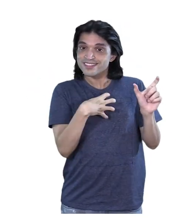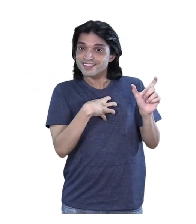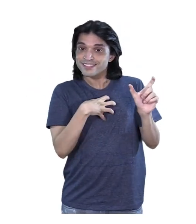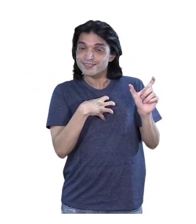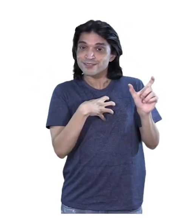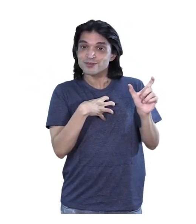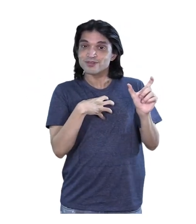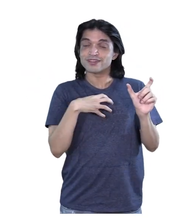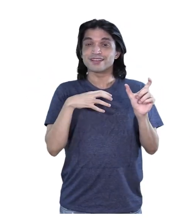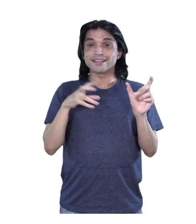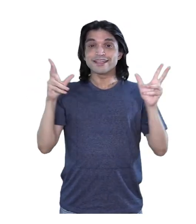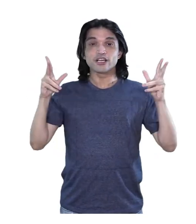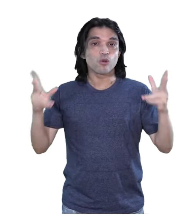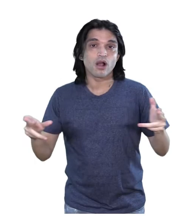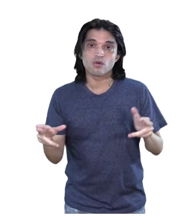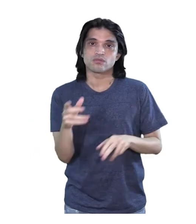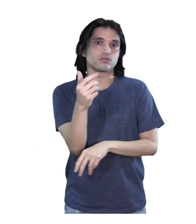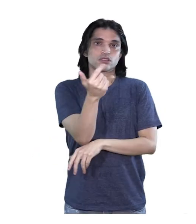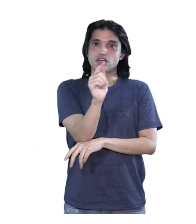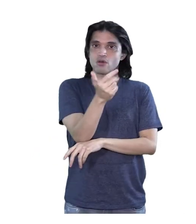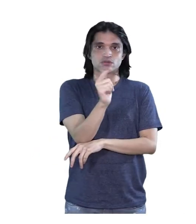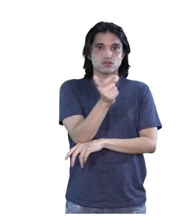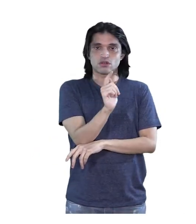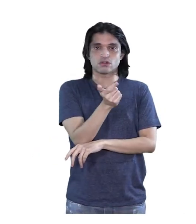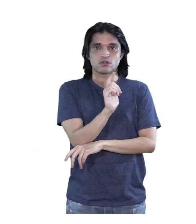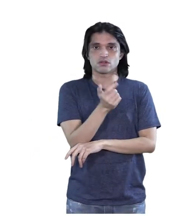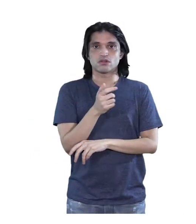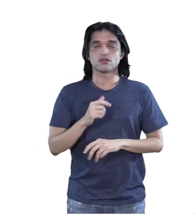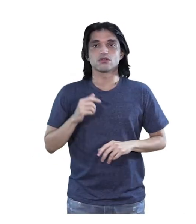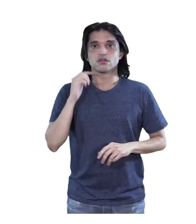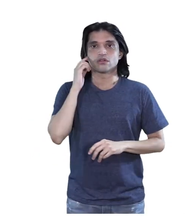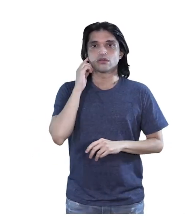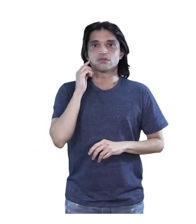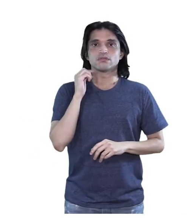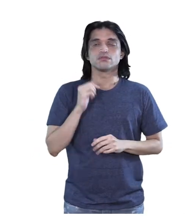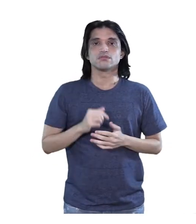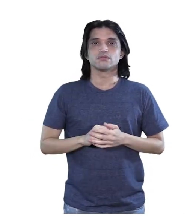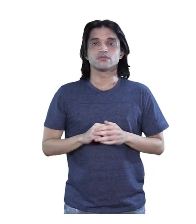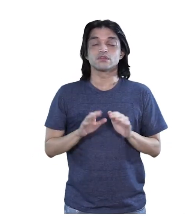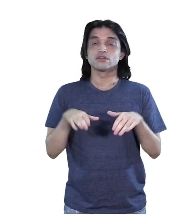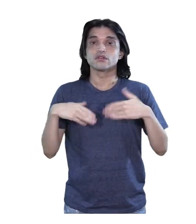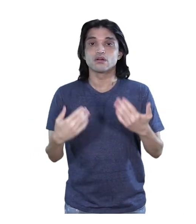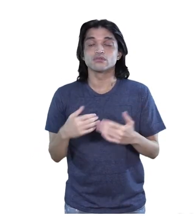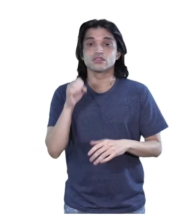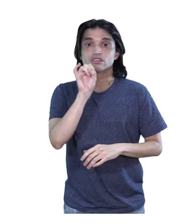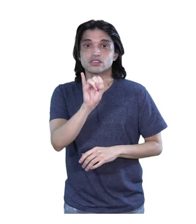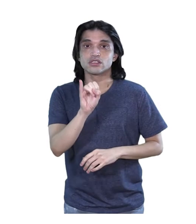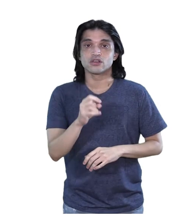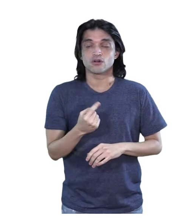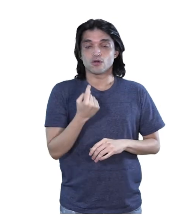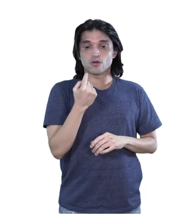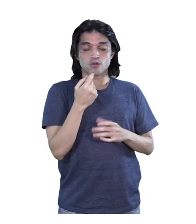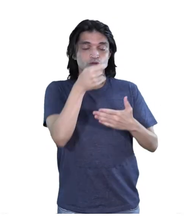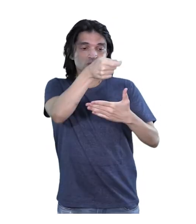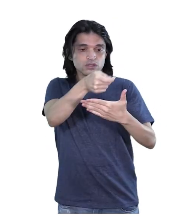há essa tendência, uma delas desaparece. Então, quando em um texto não